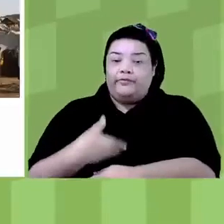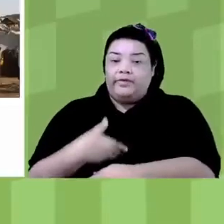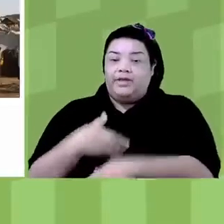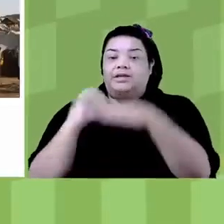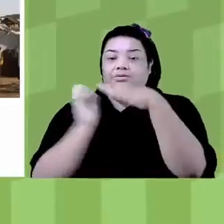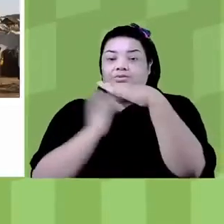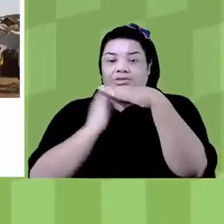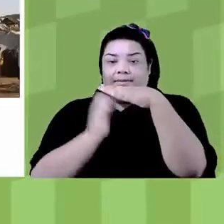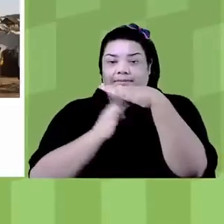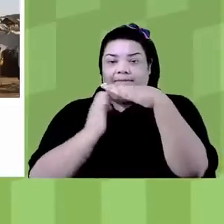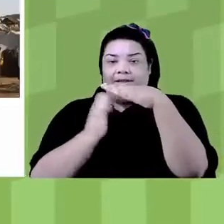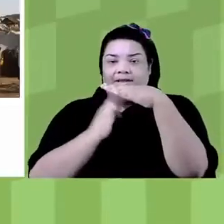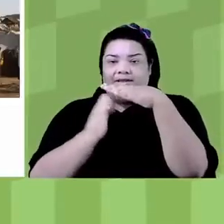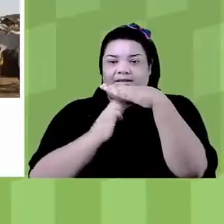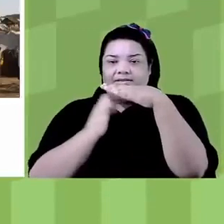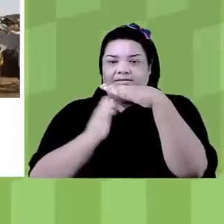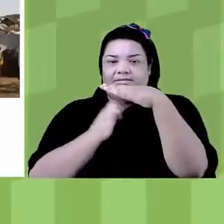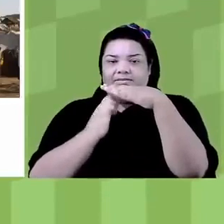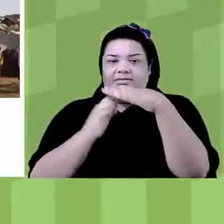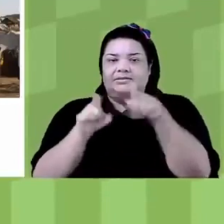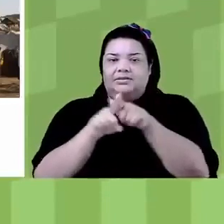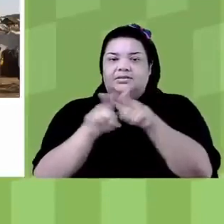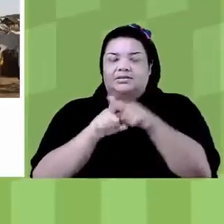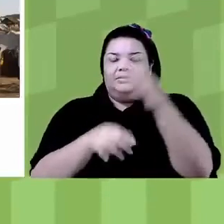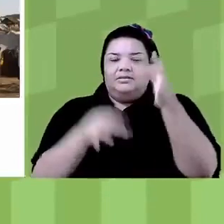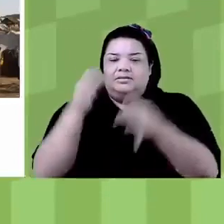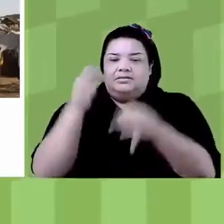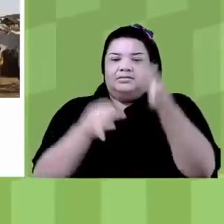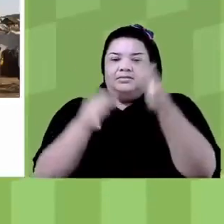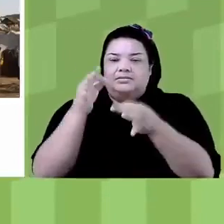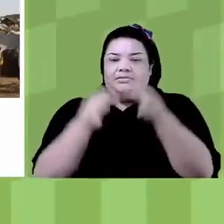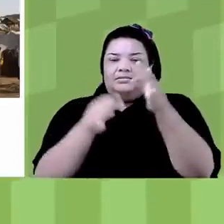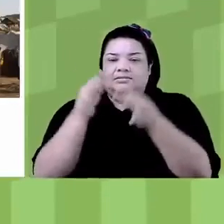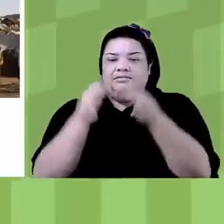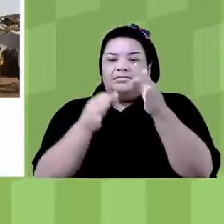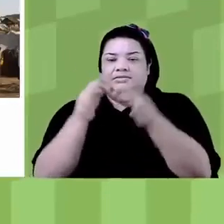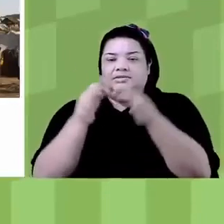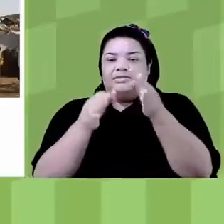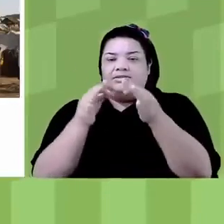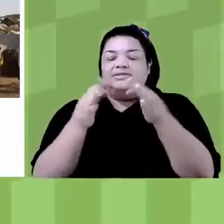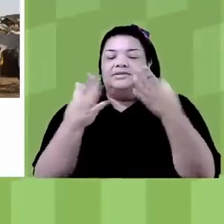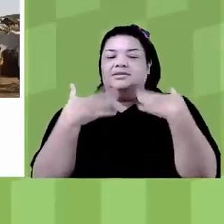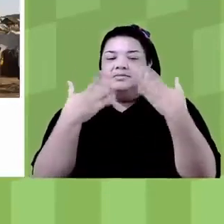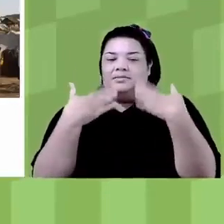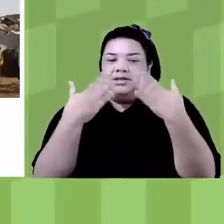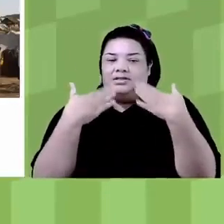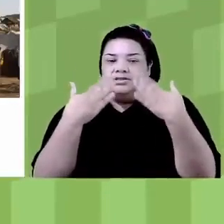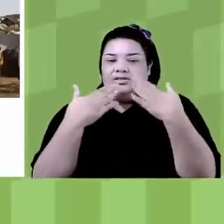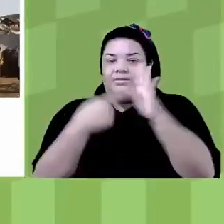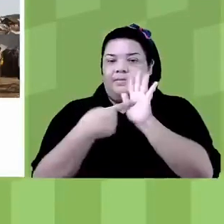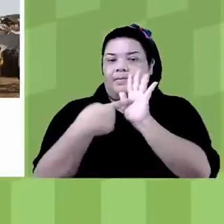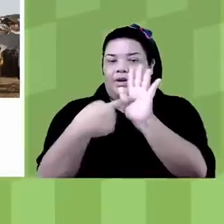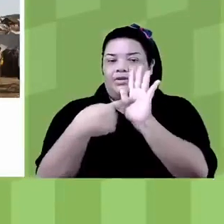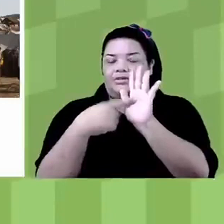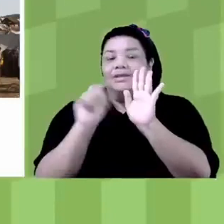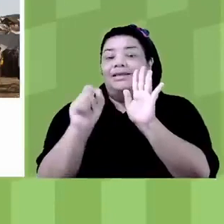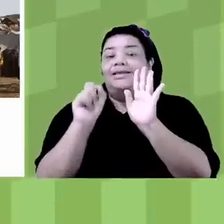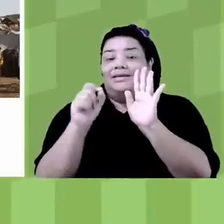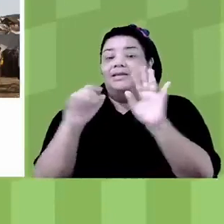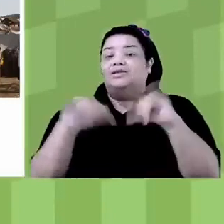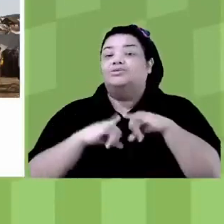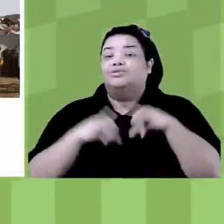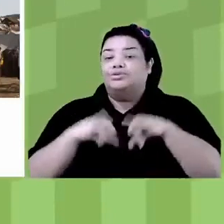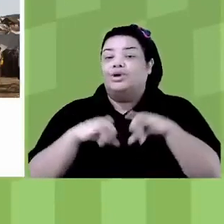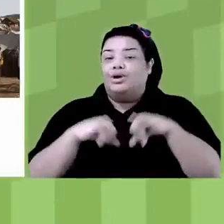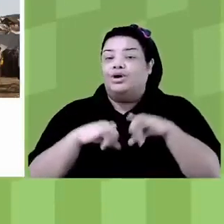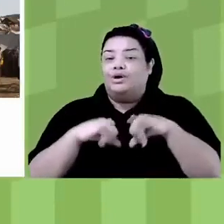a justiça climática que mostra, que aponta que frequentemente quem mais sofre